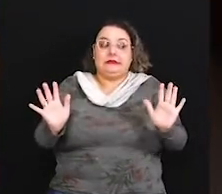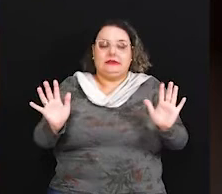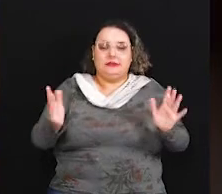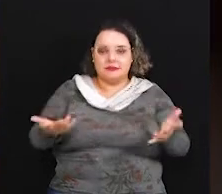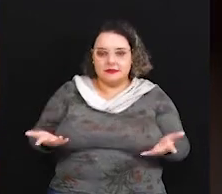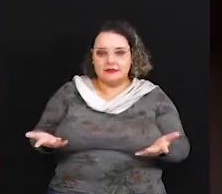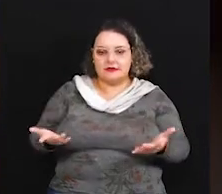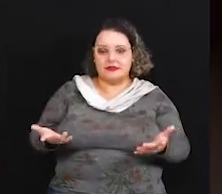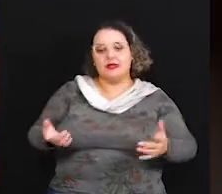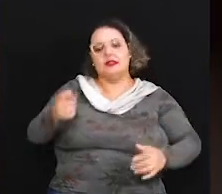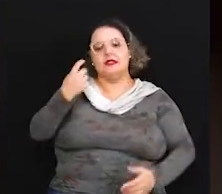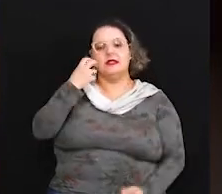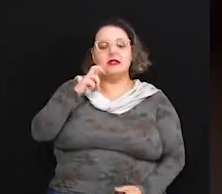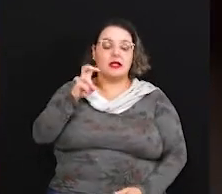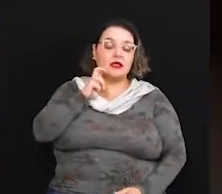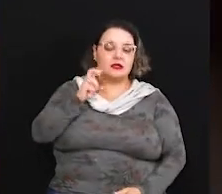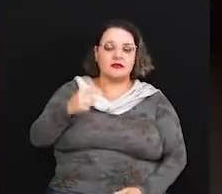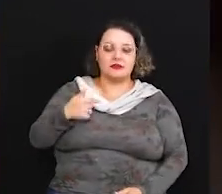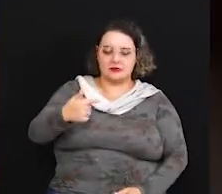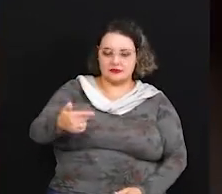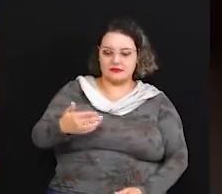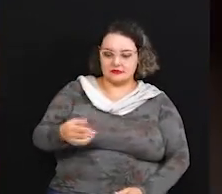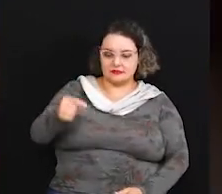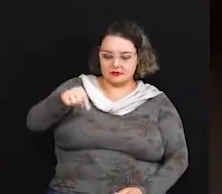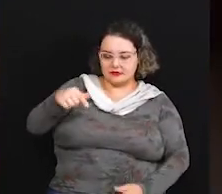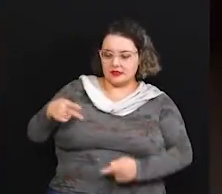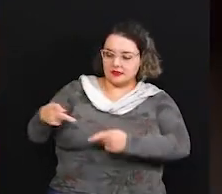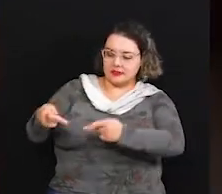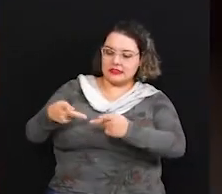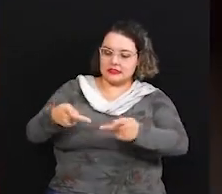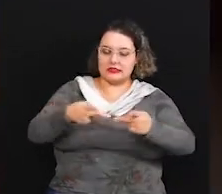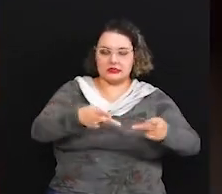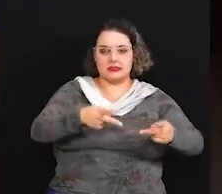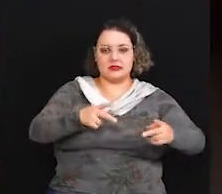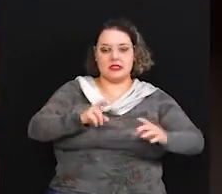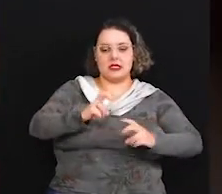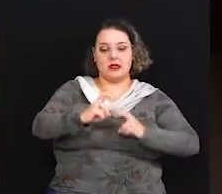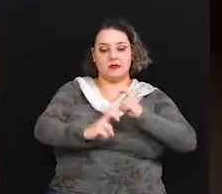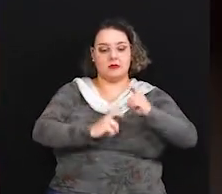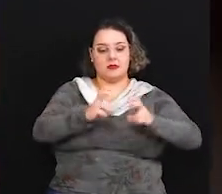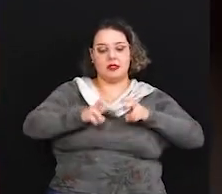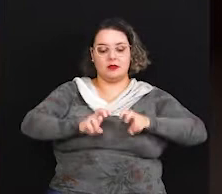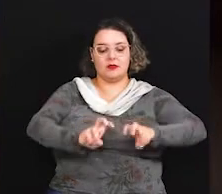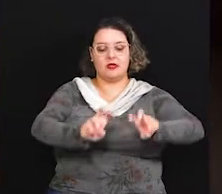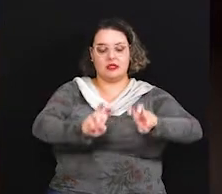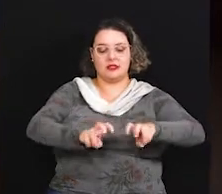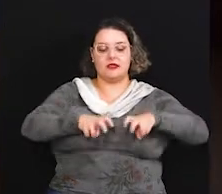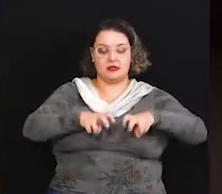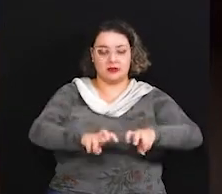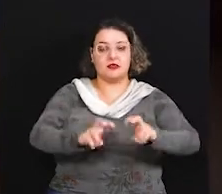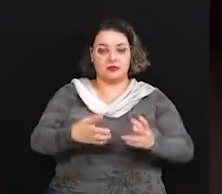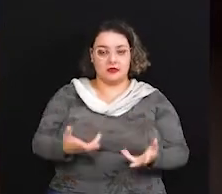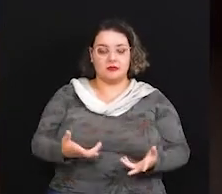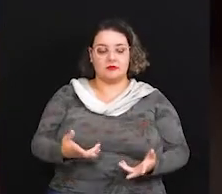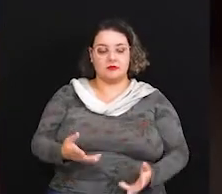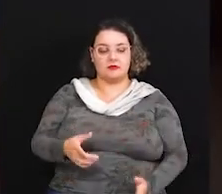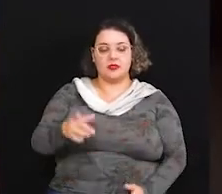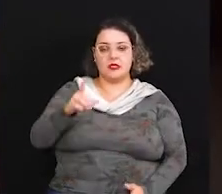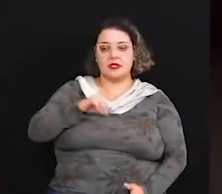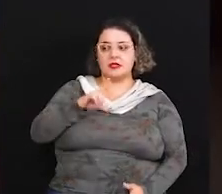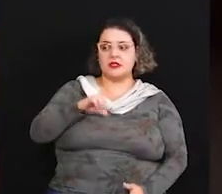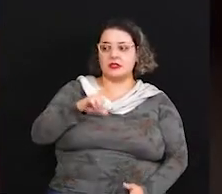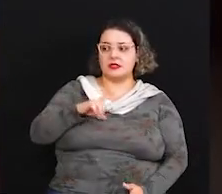bem. Na quinta-feira passada eu vim aqui, passei pelas classes, passei pelo parquinho, e aí eu vi que